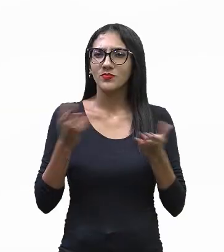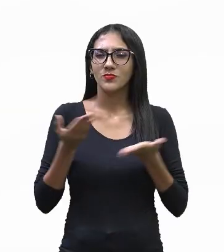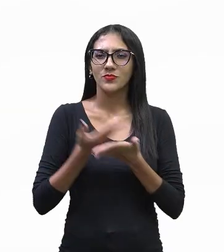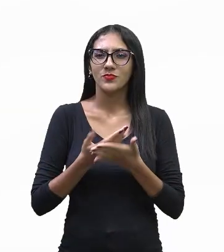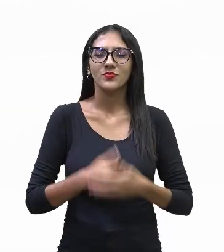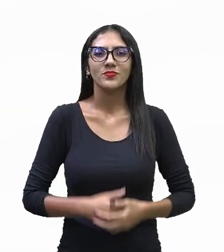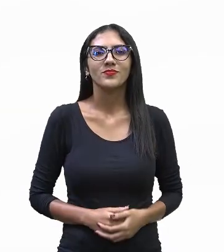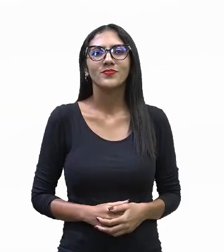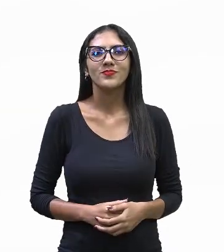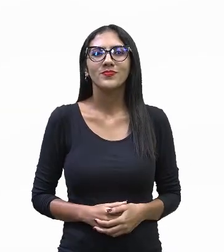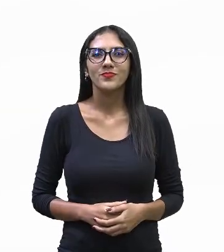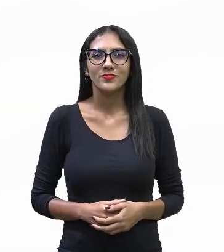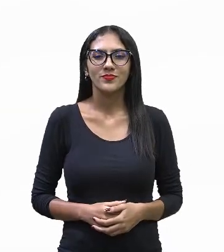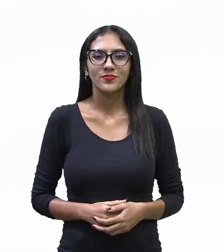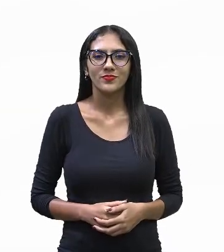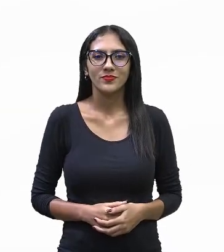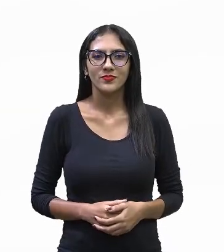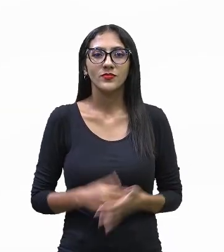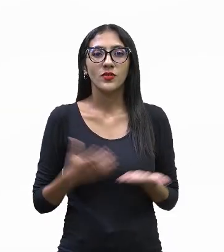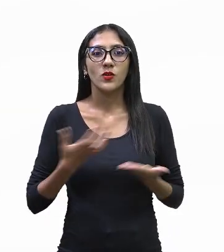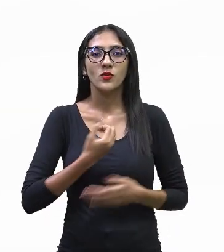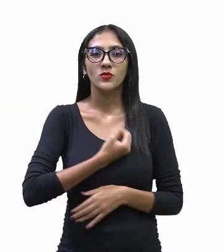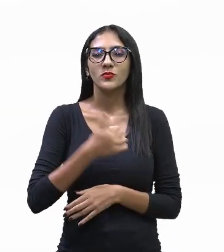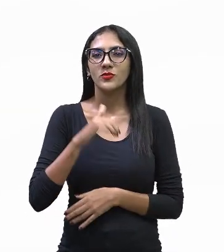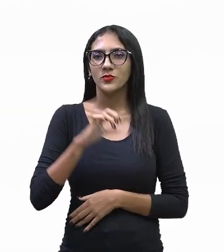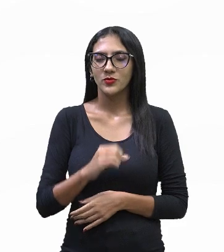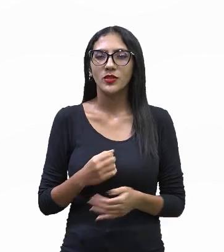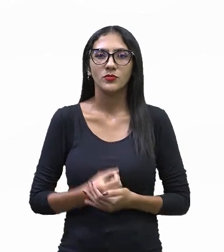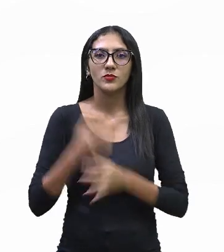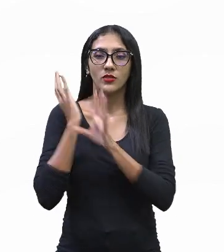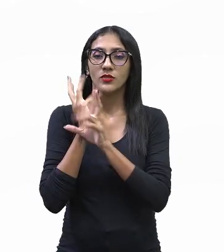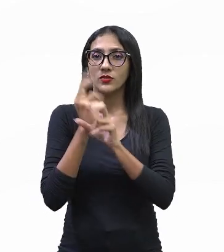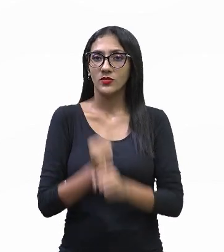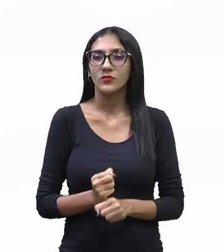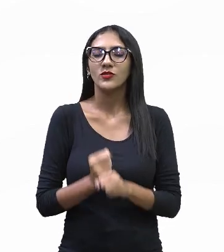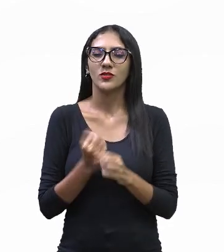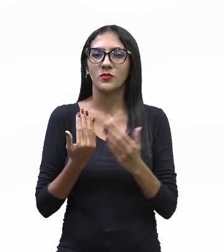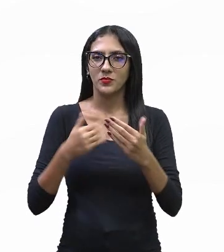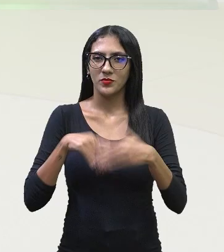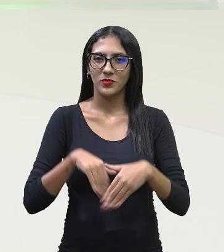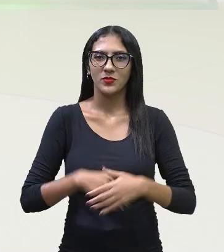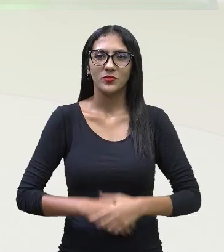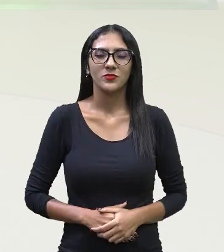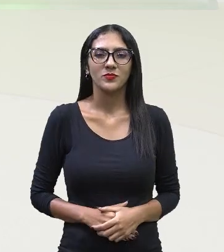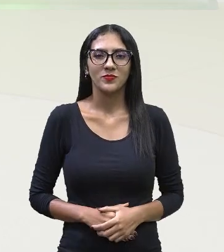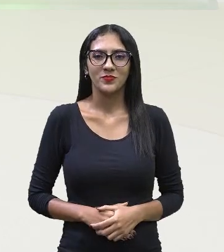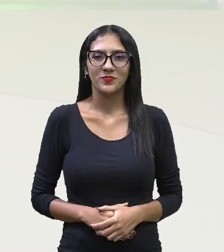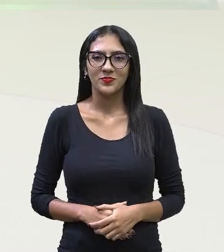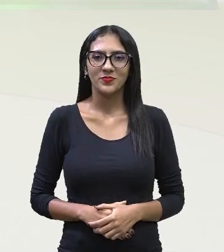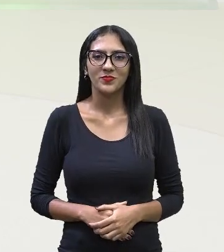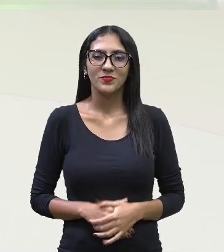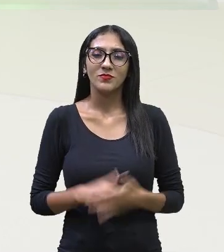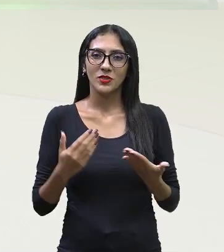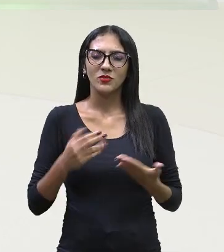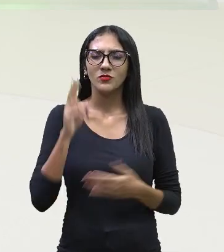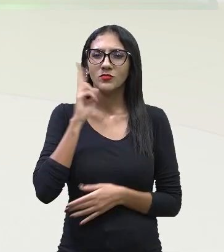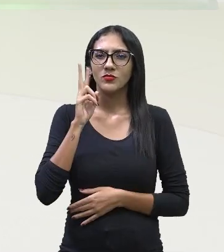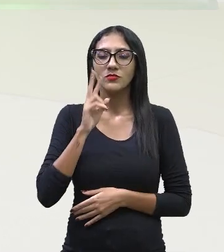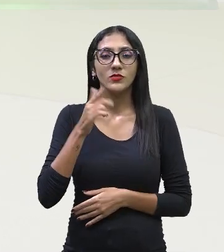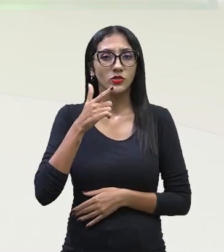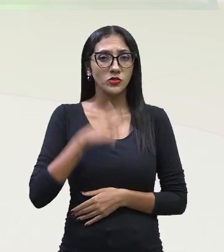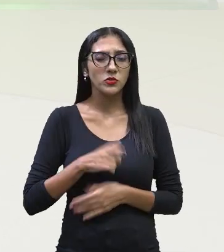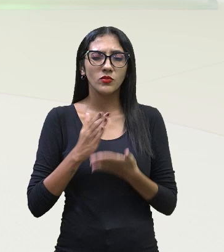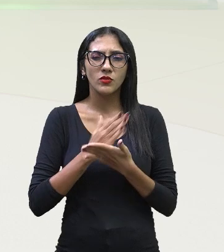ter. Aula 10, revisão e avaliação, tá, gente? Então, vamos relembrar um